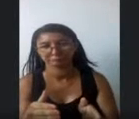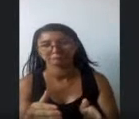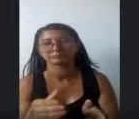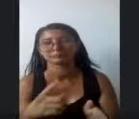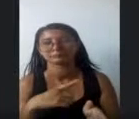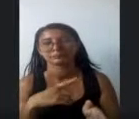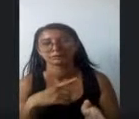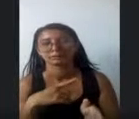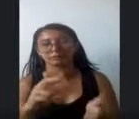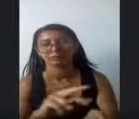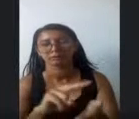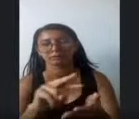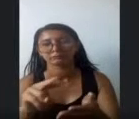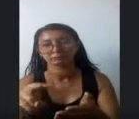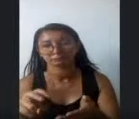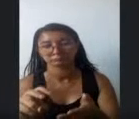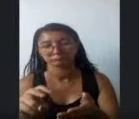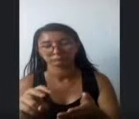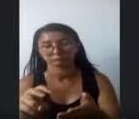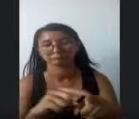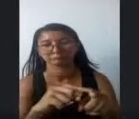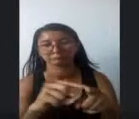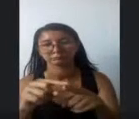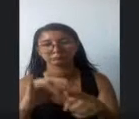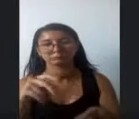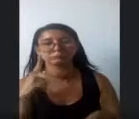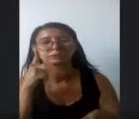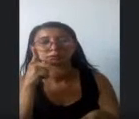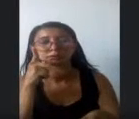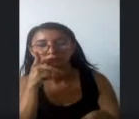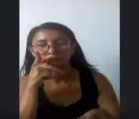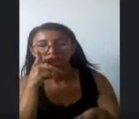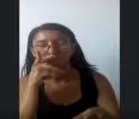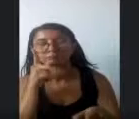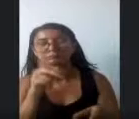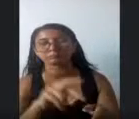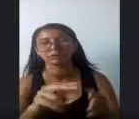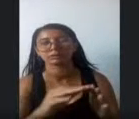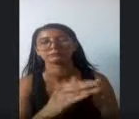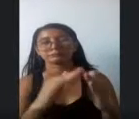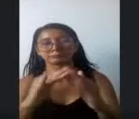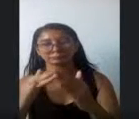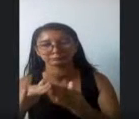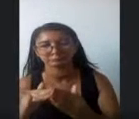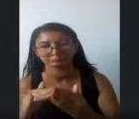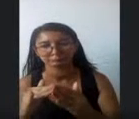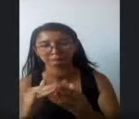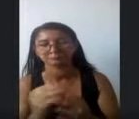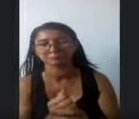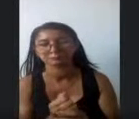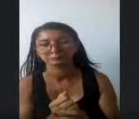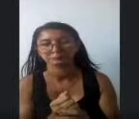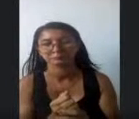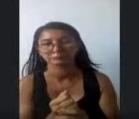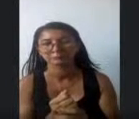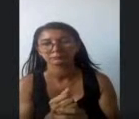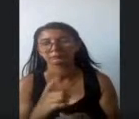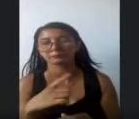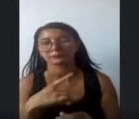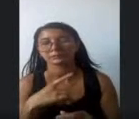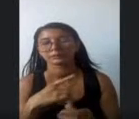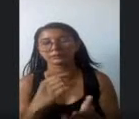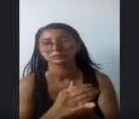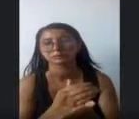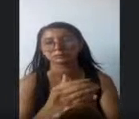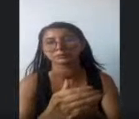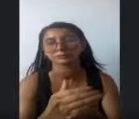Tito Silva, Porto do Capim, São Rafael e Comunidade do S. O período da coleta, ele coincidiu